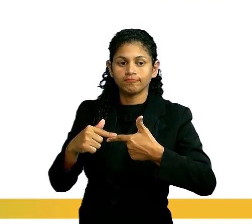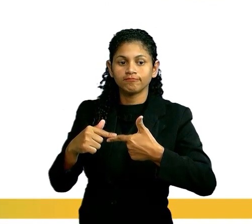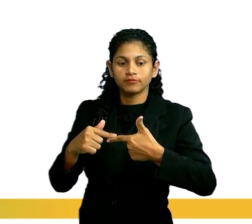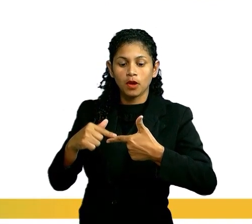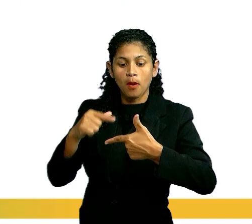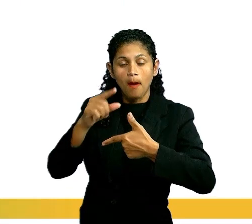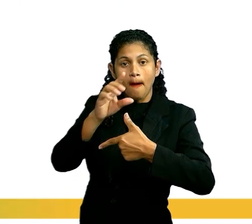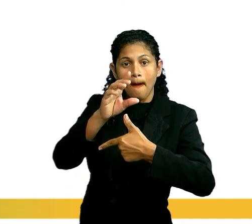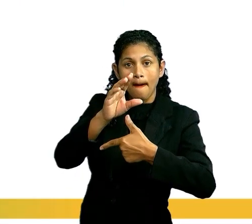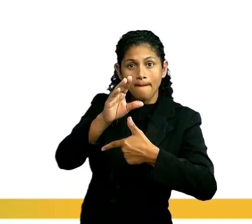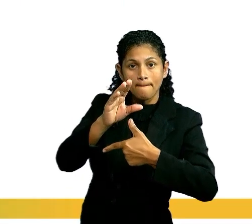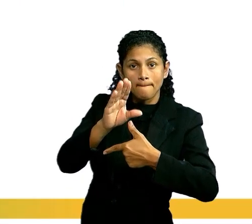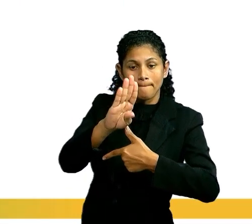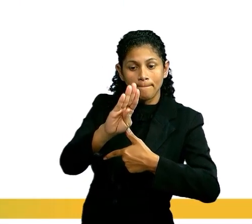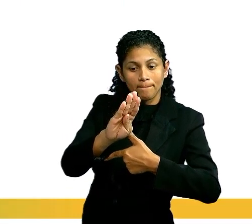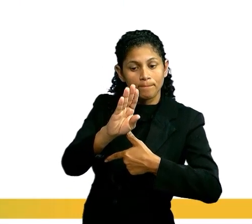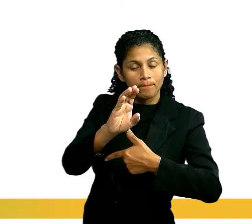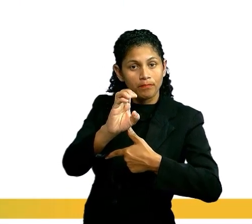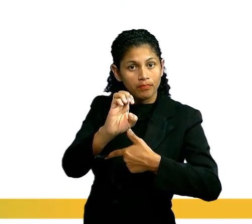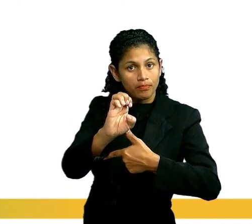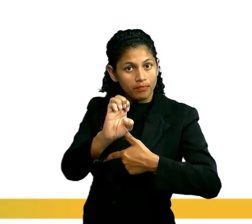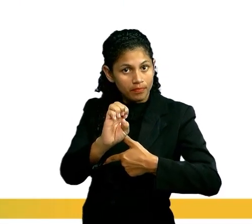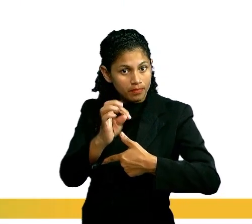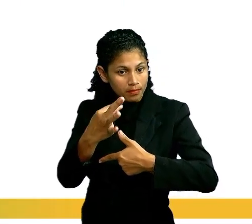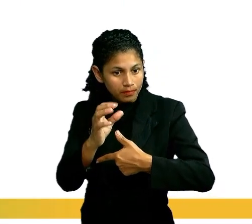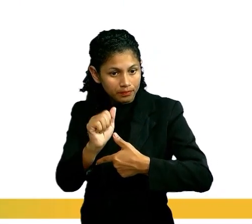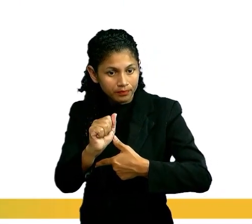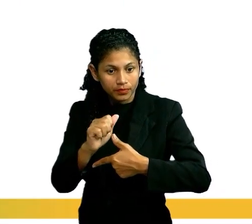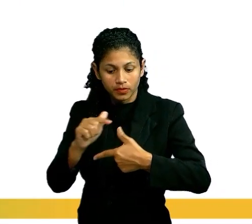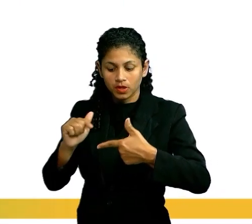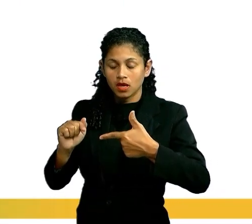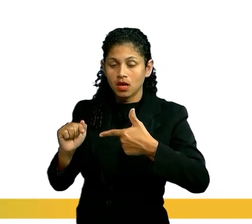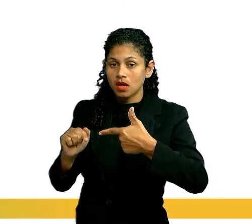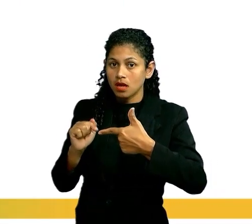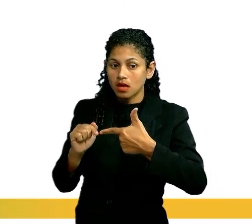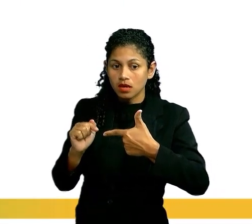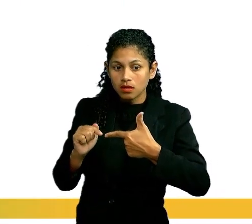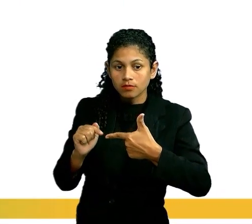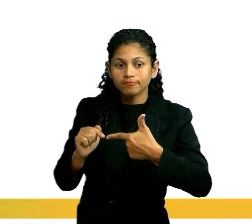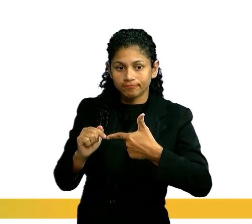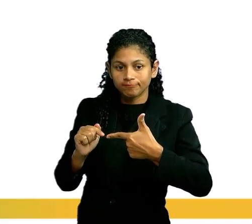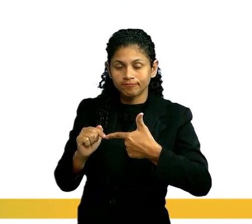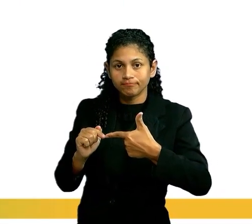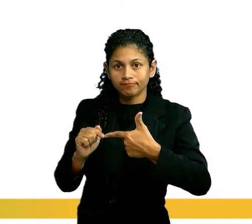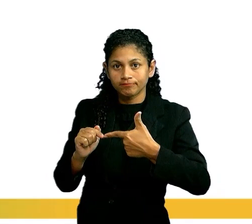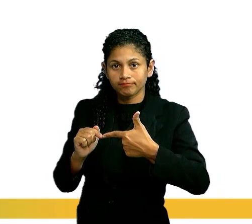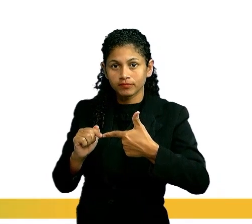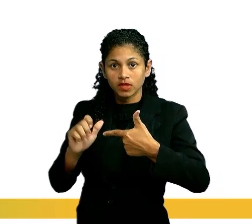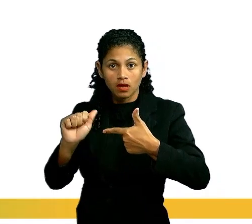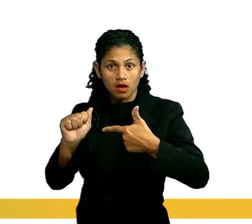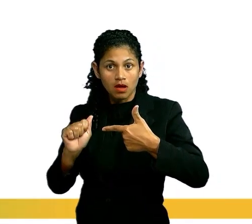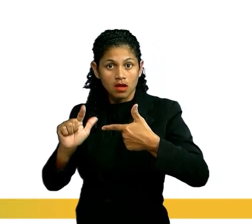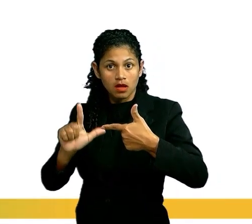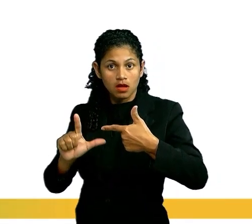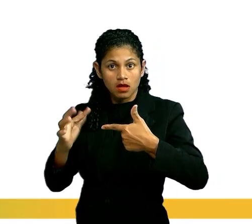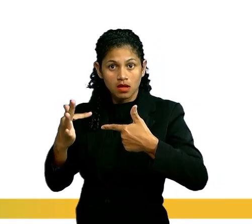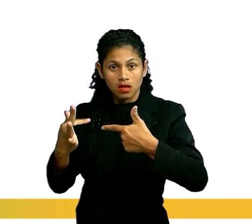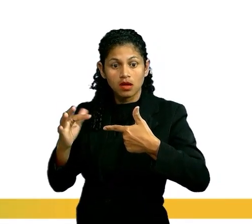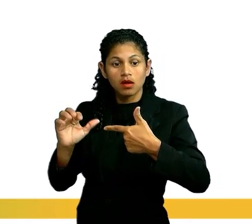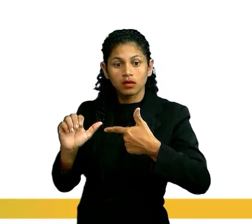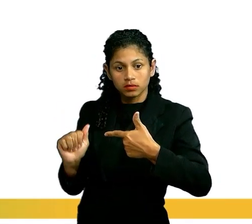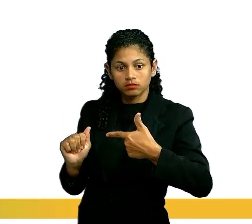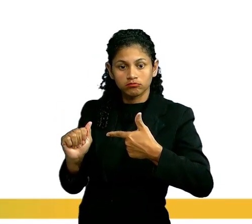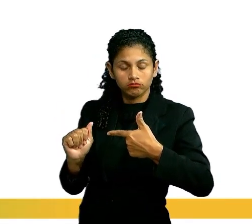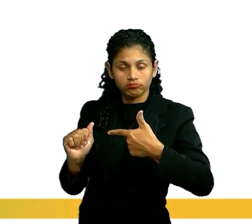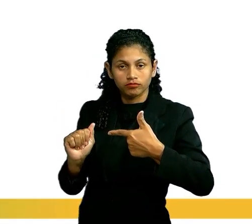para o ângulo de 90. Então, a definição para seno de alfa, cosseno de alfa e a tangente de alfa